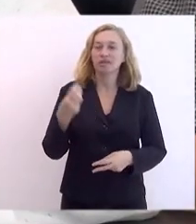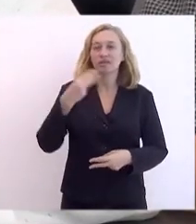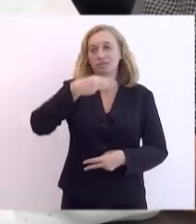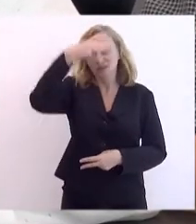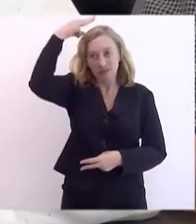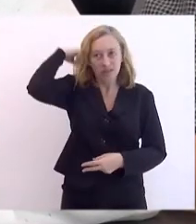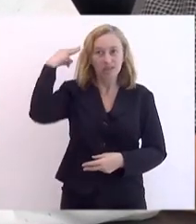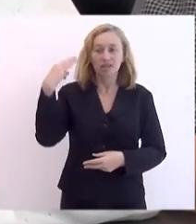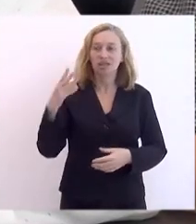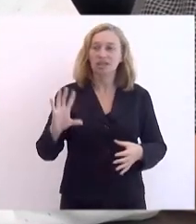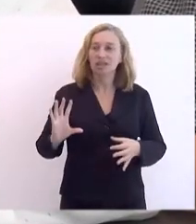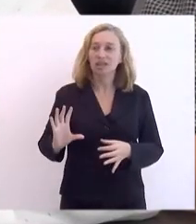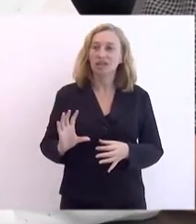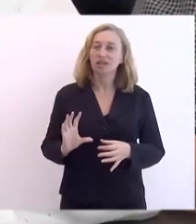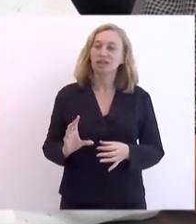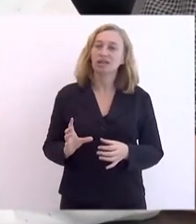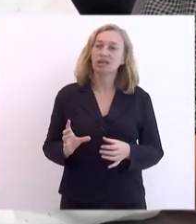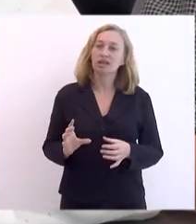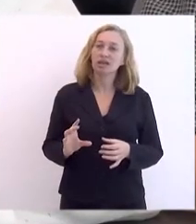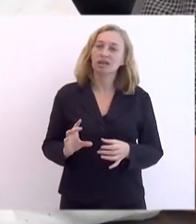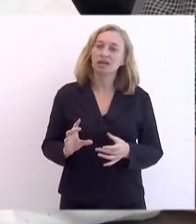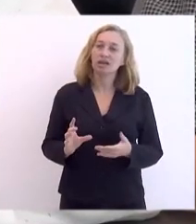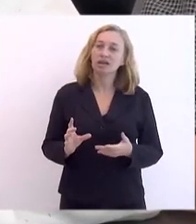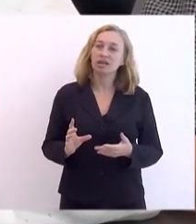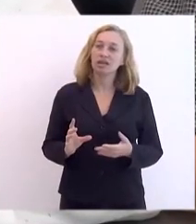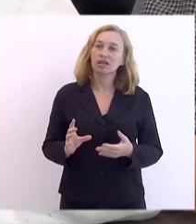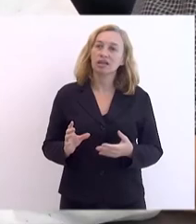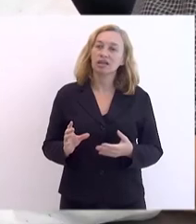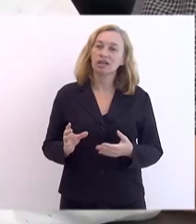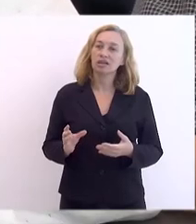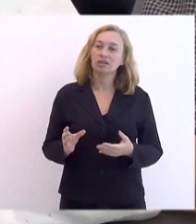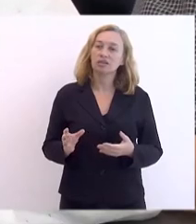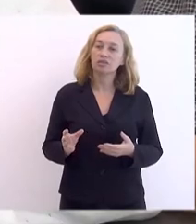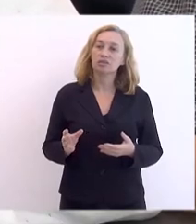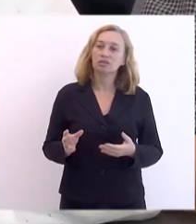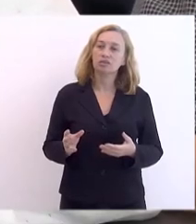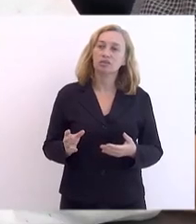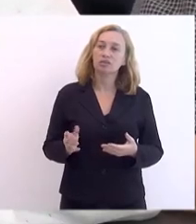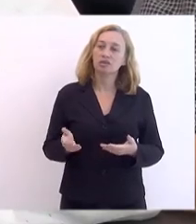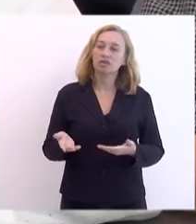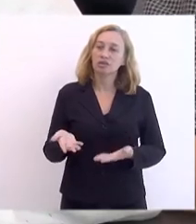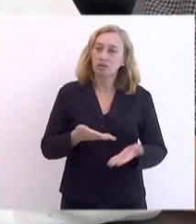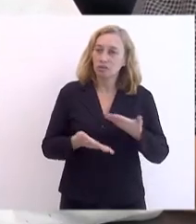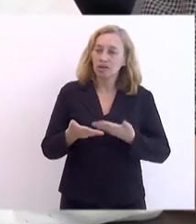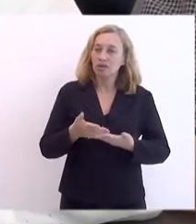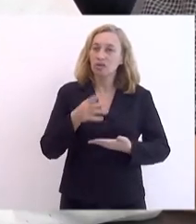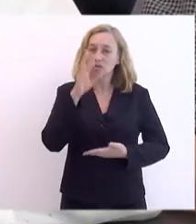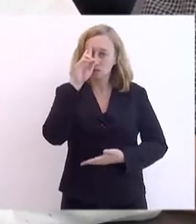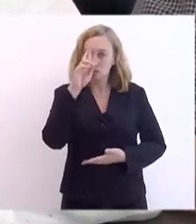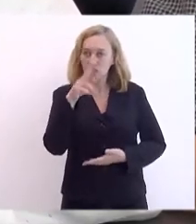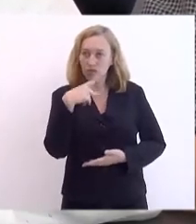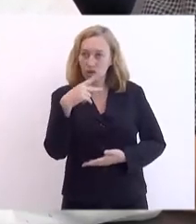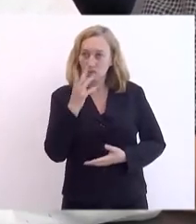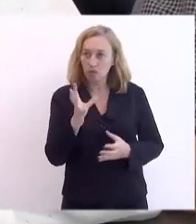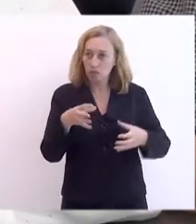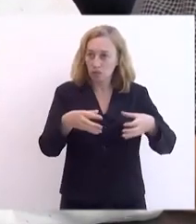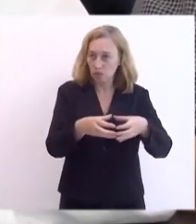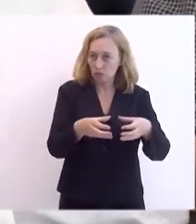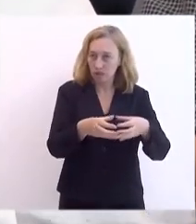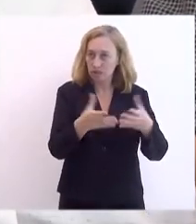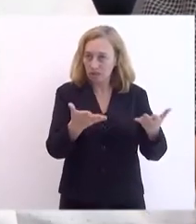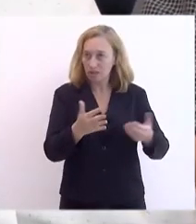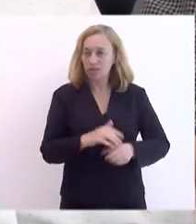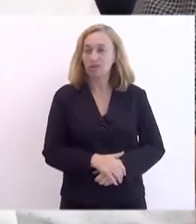queria agregar, quando você falou dos méritos da comissão, eu queria agregar um, que